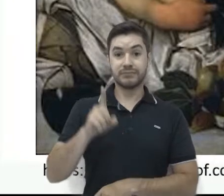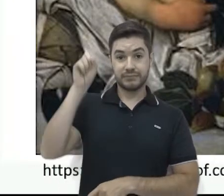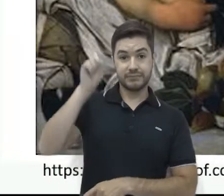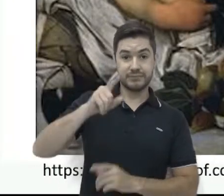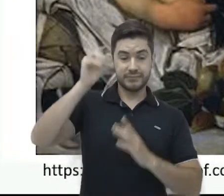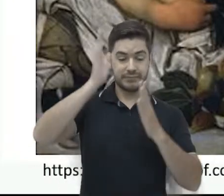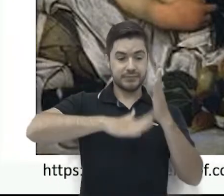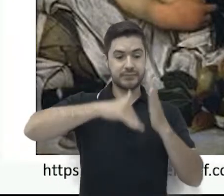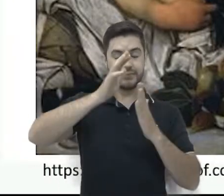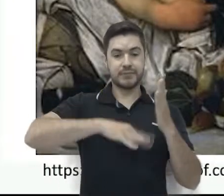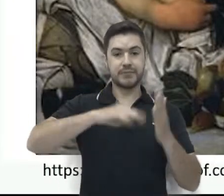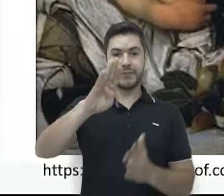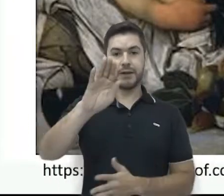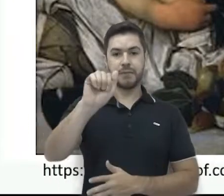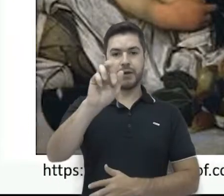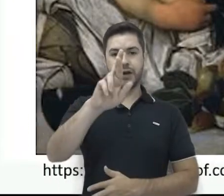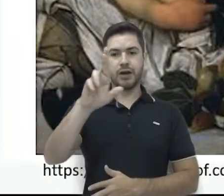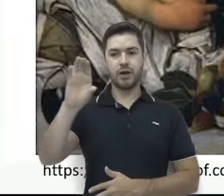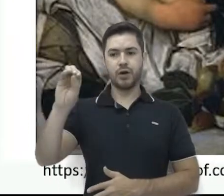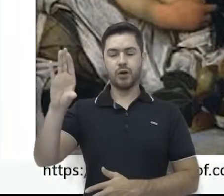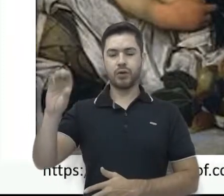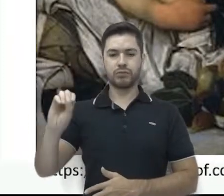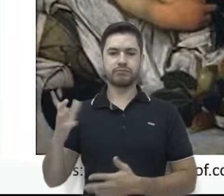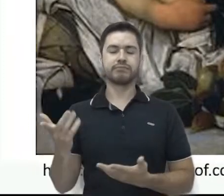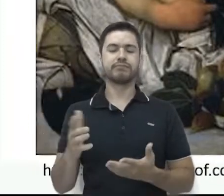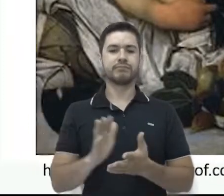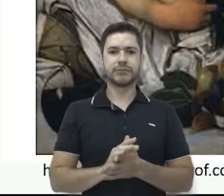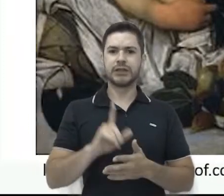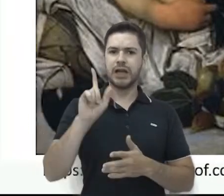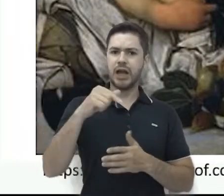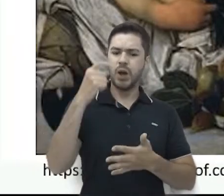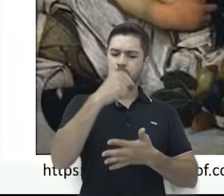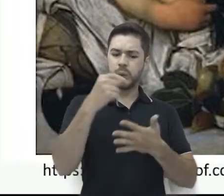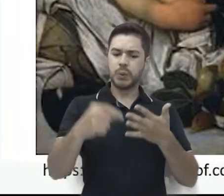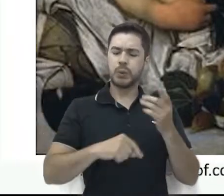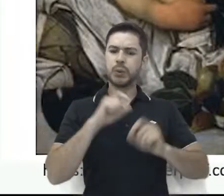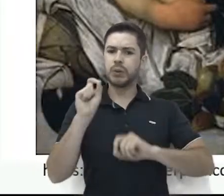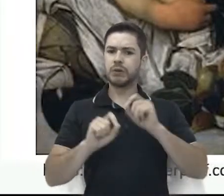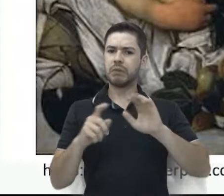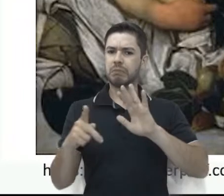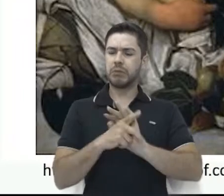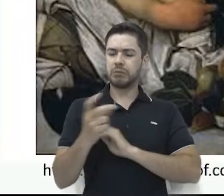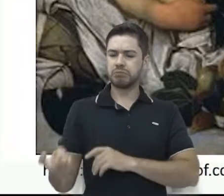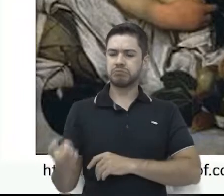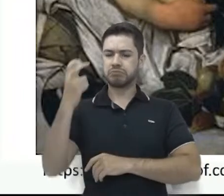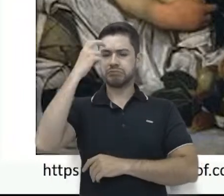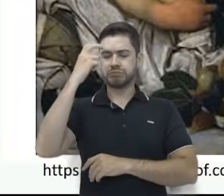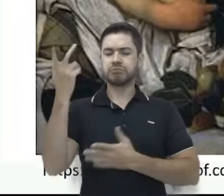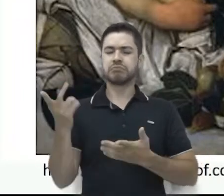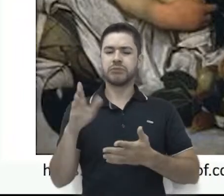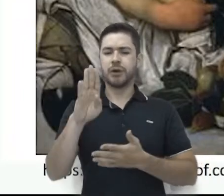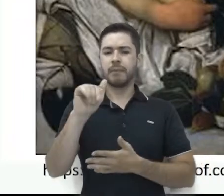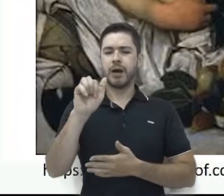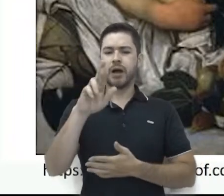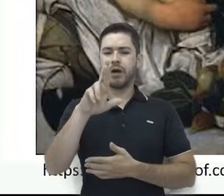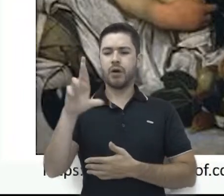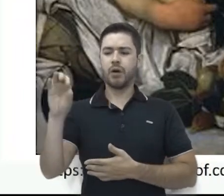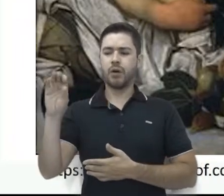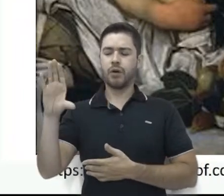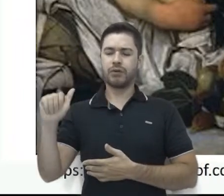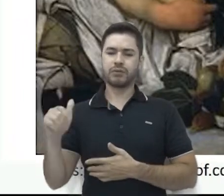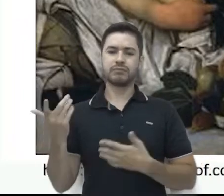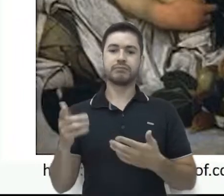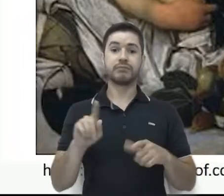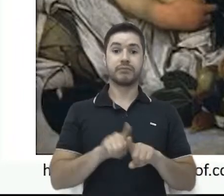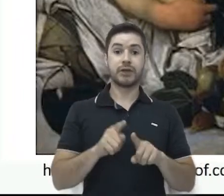barroca. As telas de Caravaggio são particularmente características da pintura barroca. Ao contrário do que se via no Renascimento,